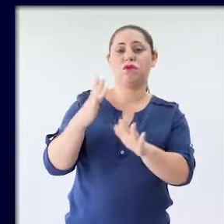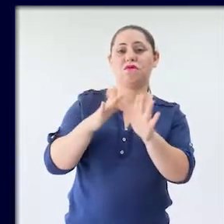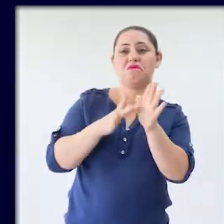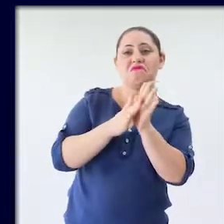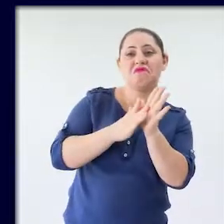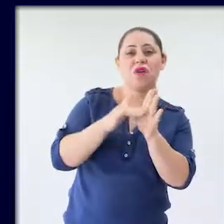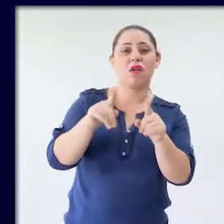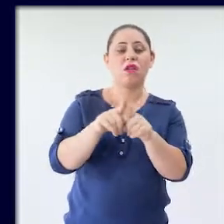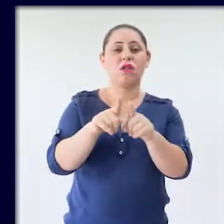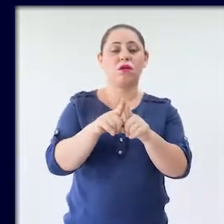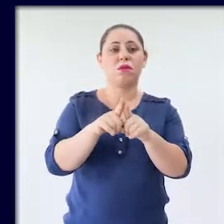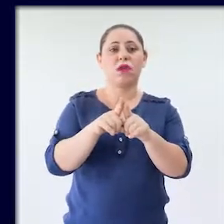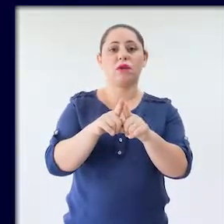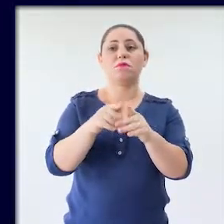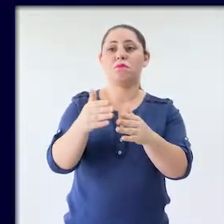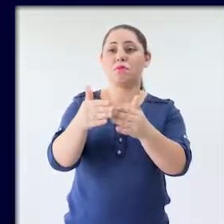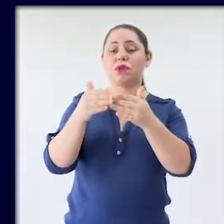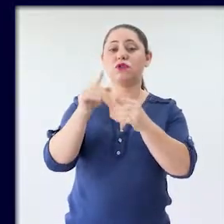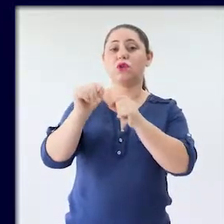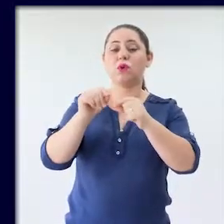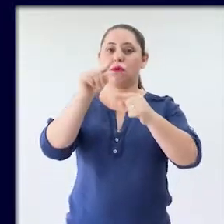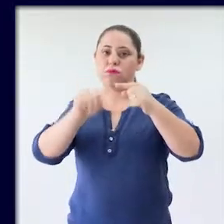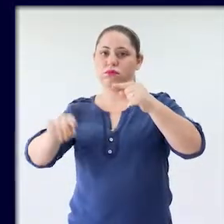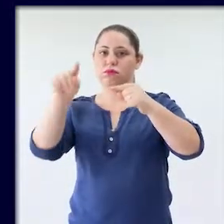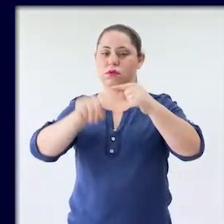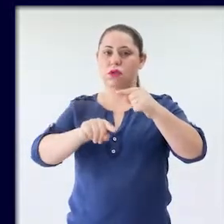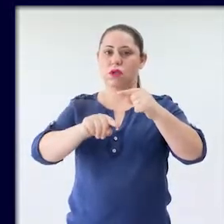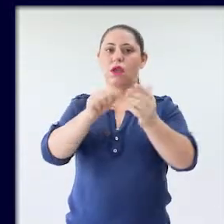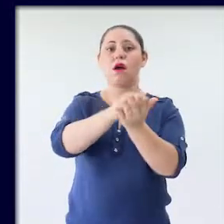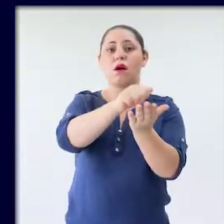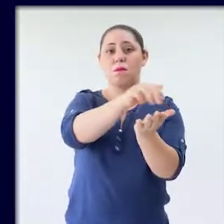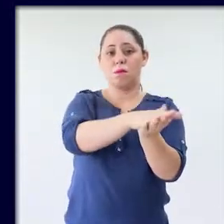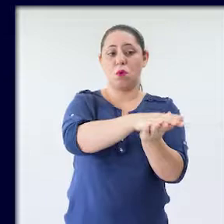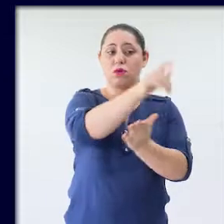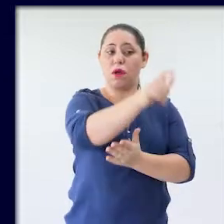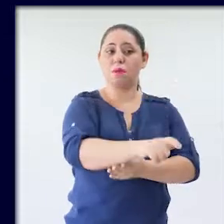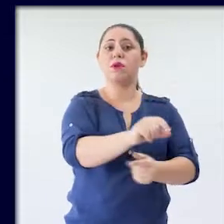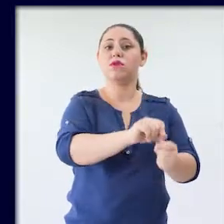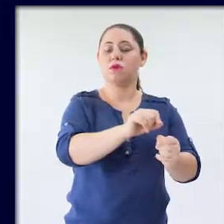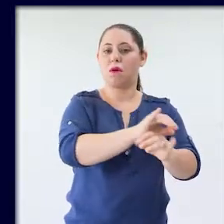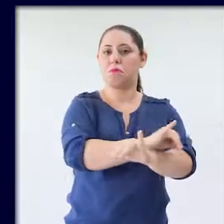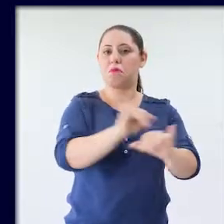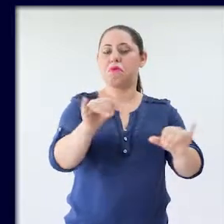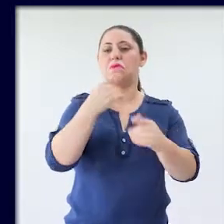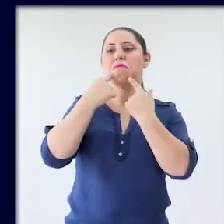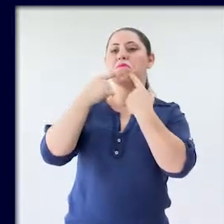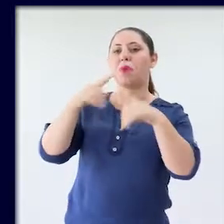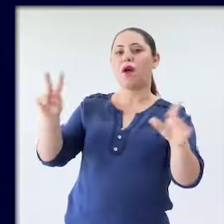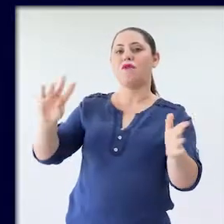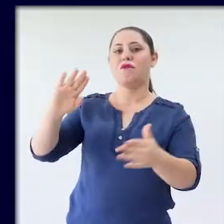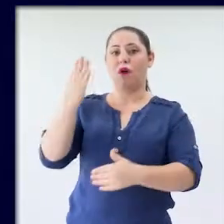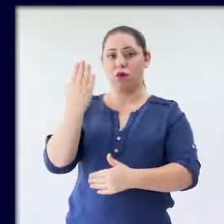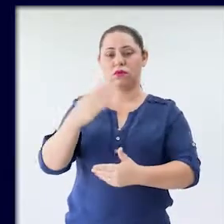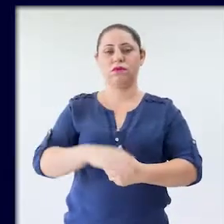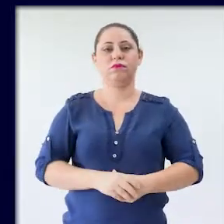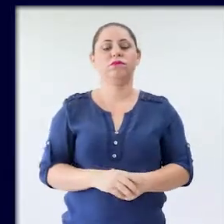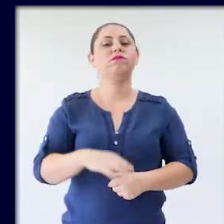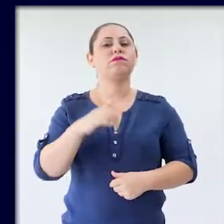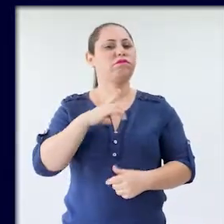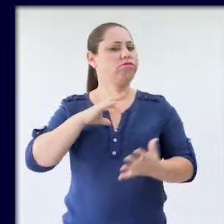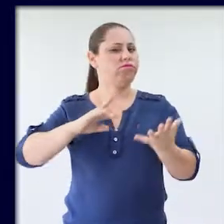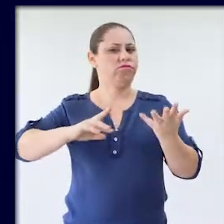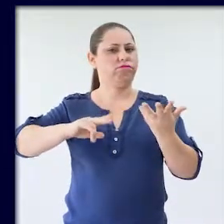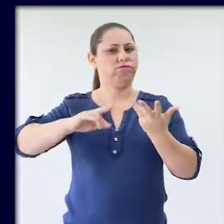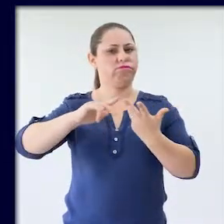essa propaganda seja retirada do ar e, quando não, aplicado a multa a quem estiver fazendo. Então, nós temos aí uma